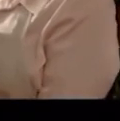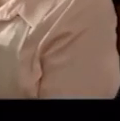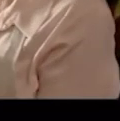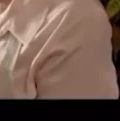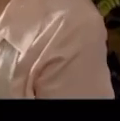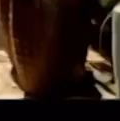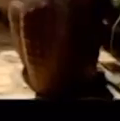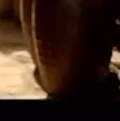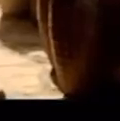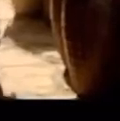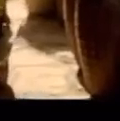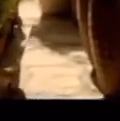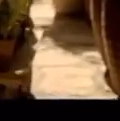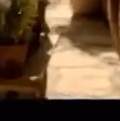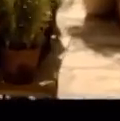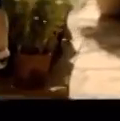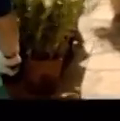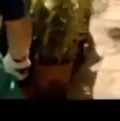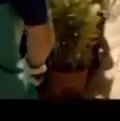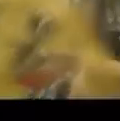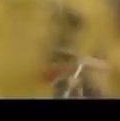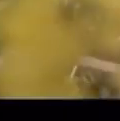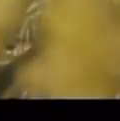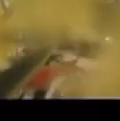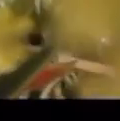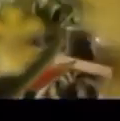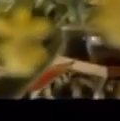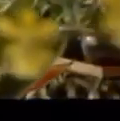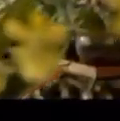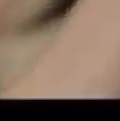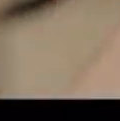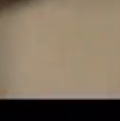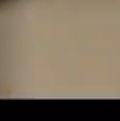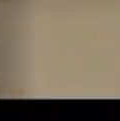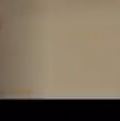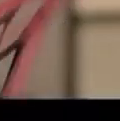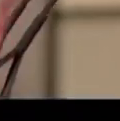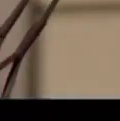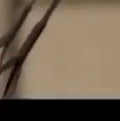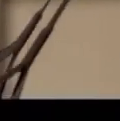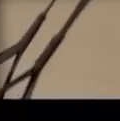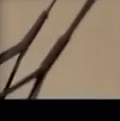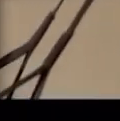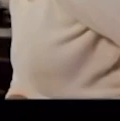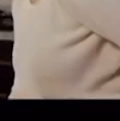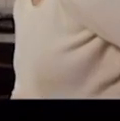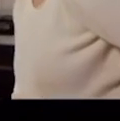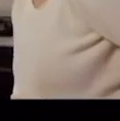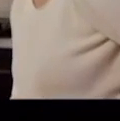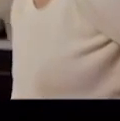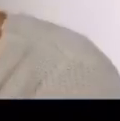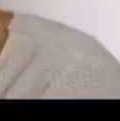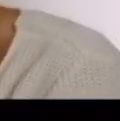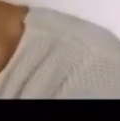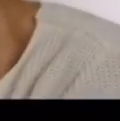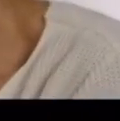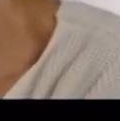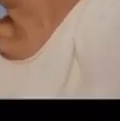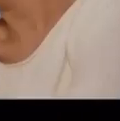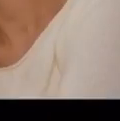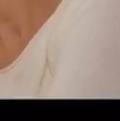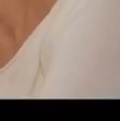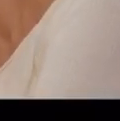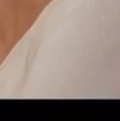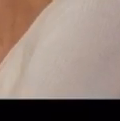A gente é assim, quanto mais faz, mais dá conta de fazer. Mais desafios quer encarar. Valoriza